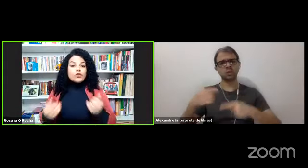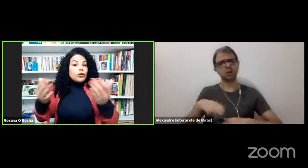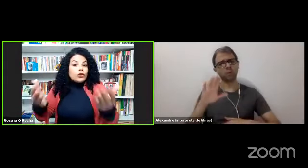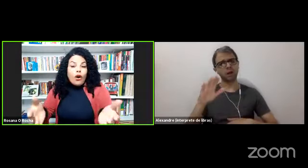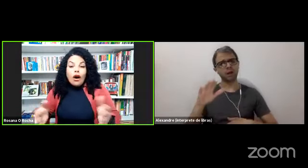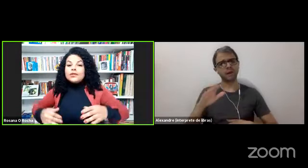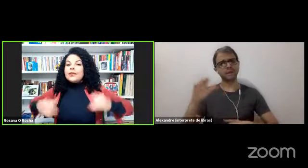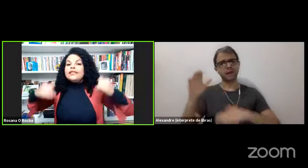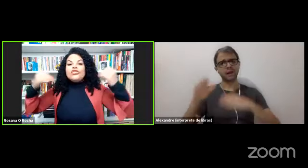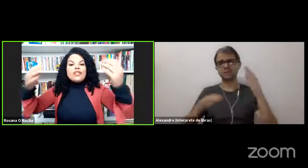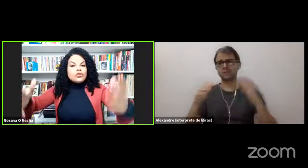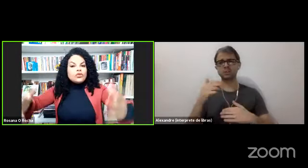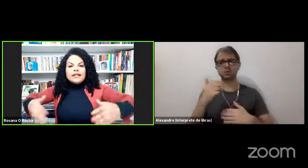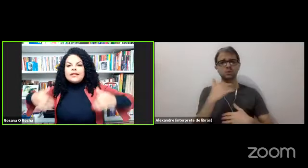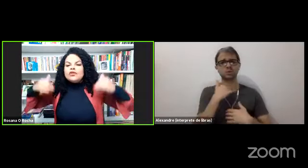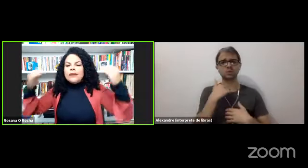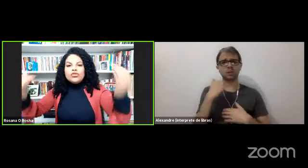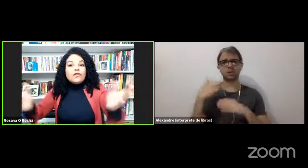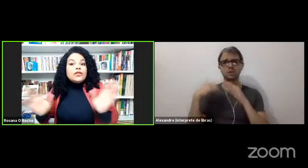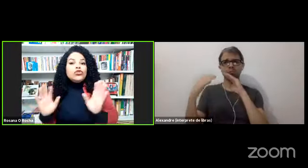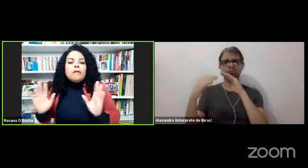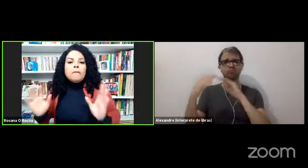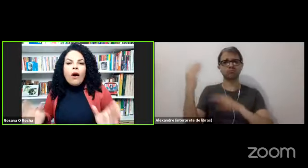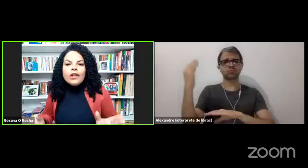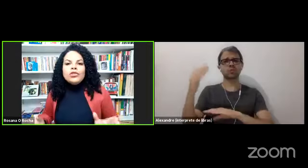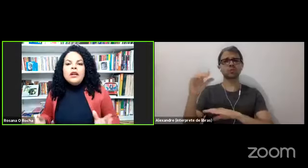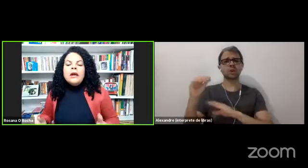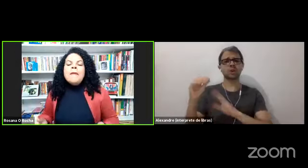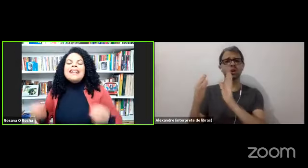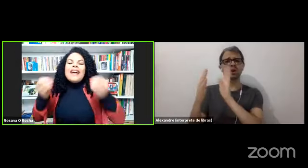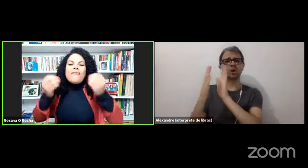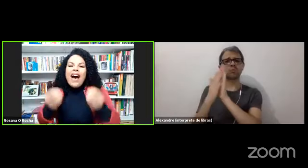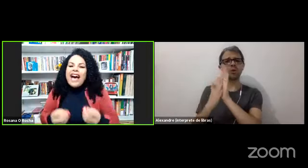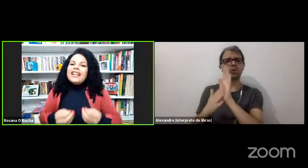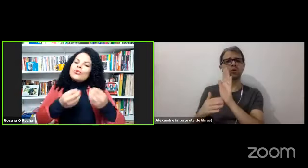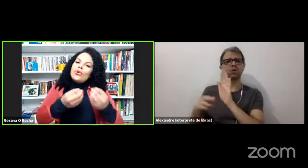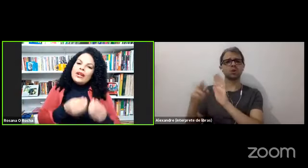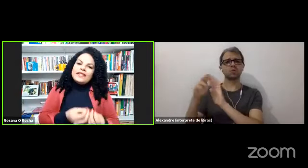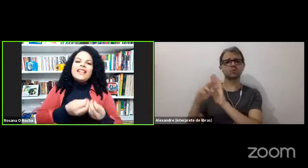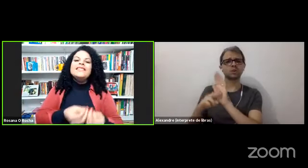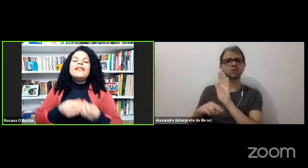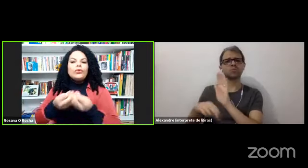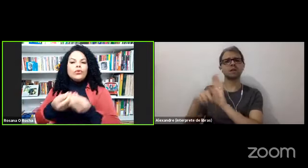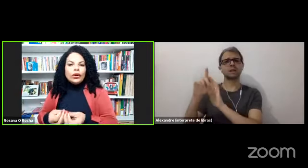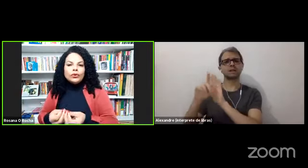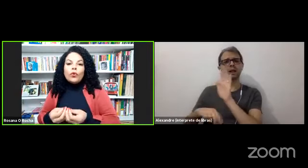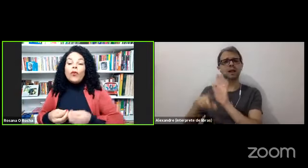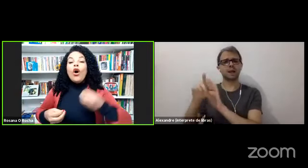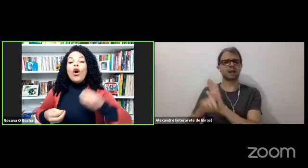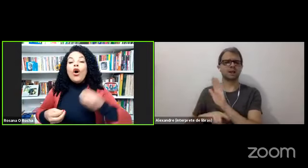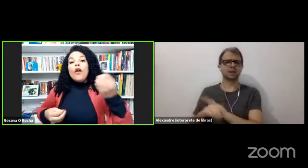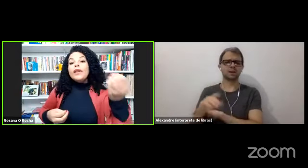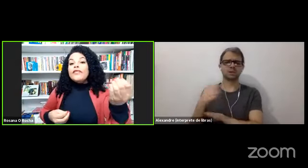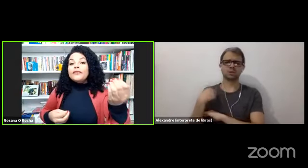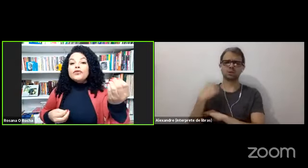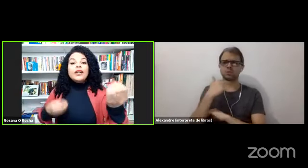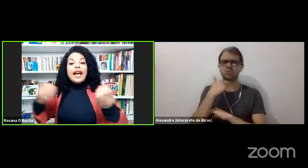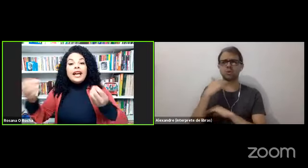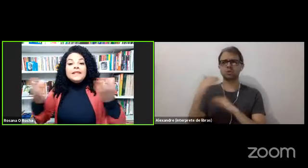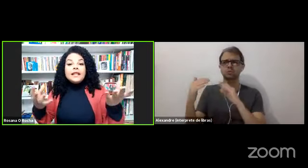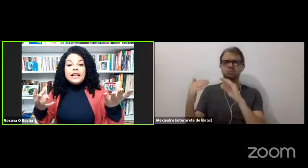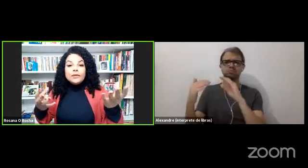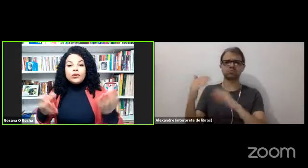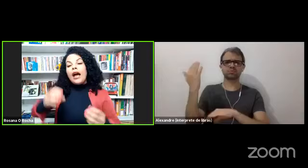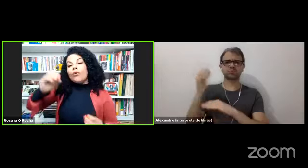contestar, que são os protocolos, são as legislações, as normativas que a gente não pode. Mas há várias coisas nesse retorno, como que vai